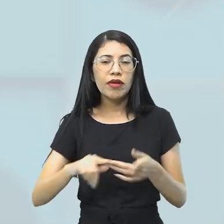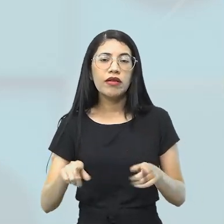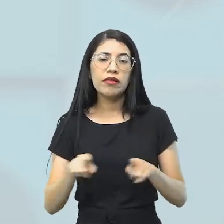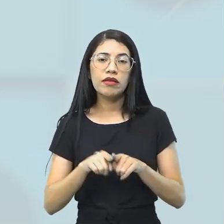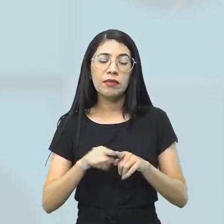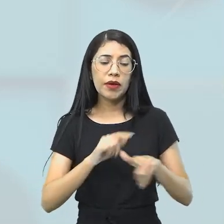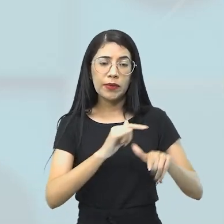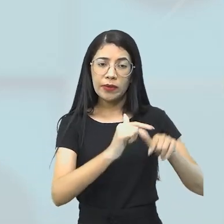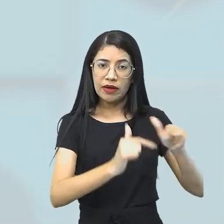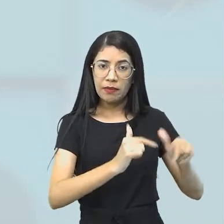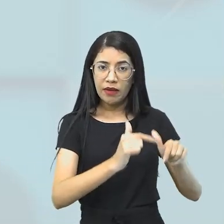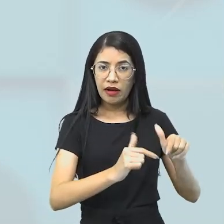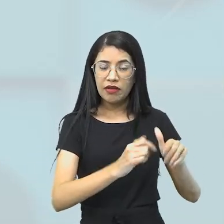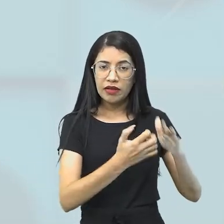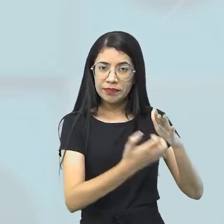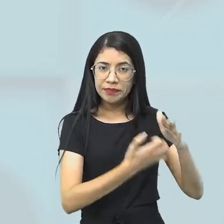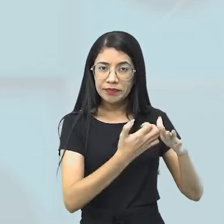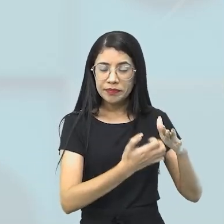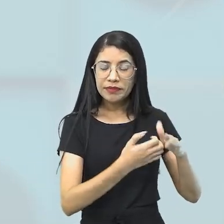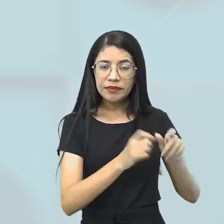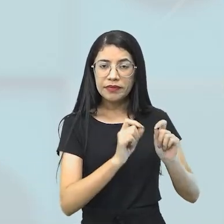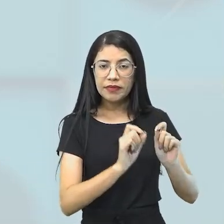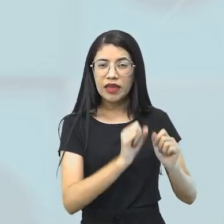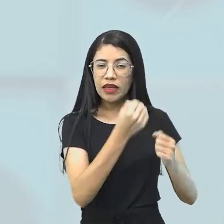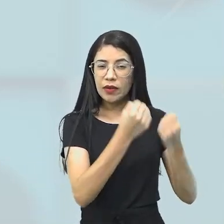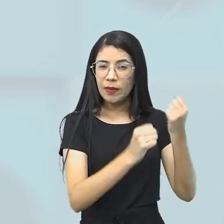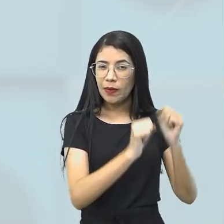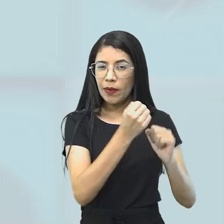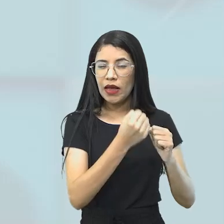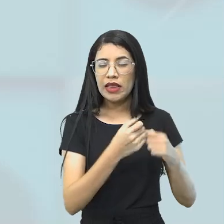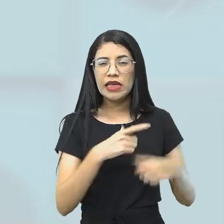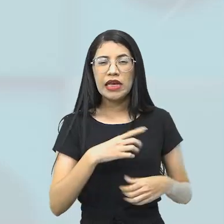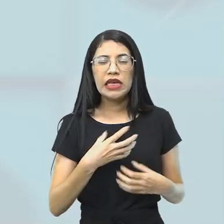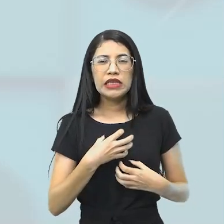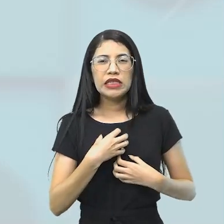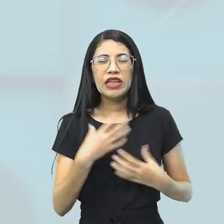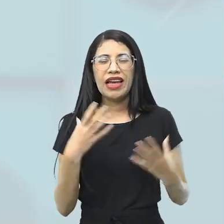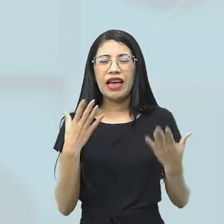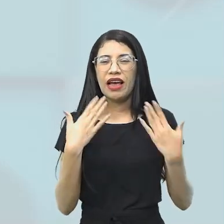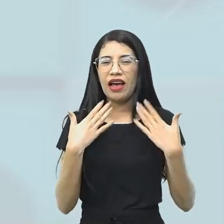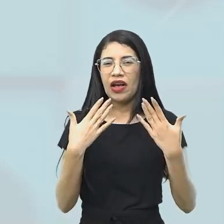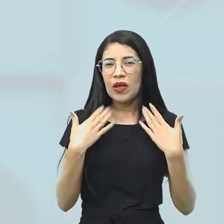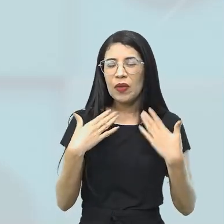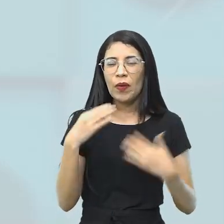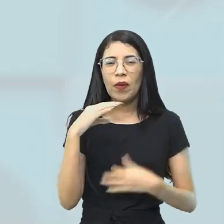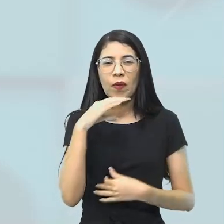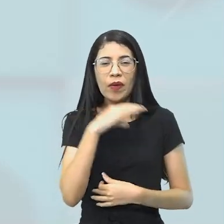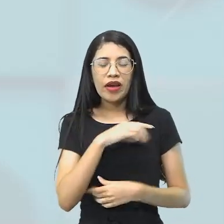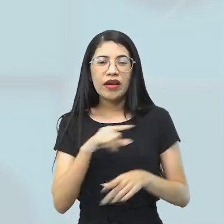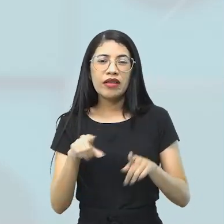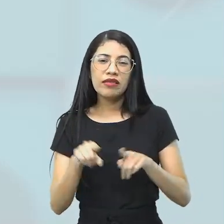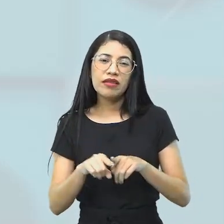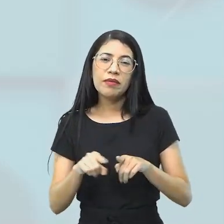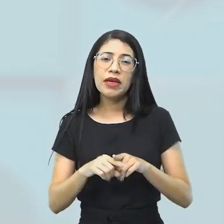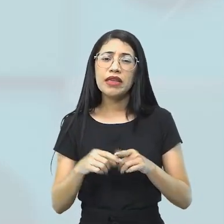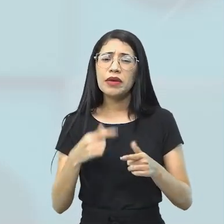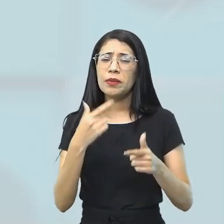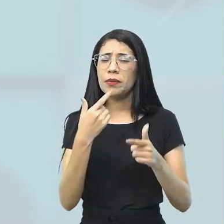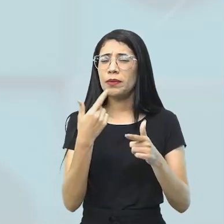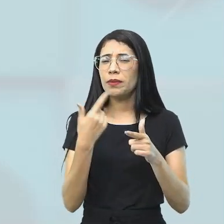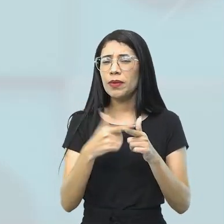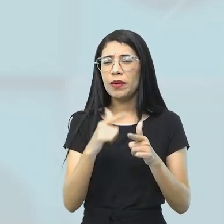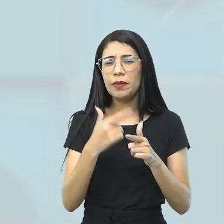O operário de uma fábrica, né, ele passa calor, dependendo dessa fábrica, calor, tem ali as suas desavenças no